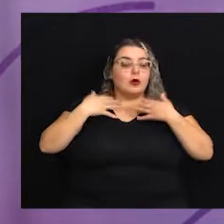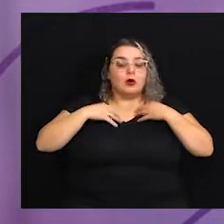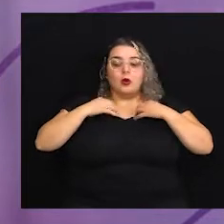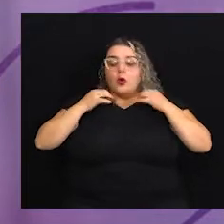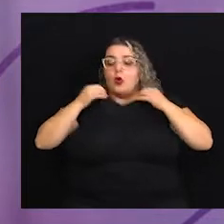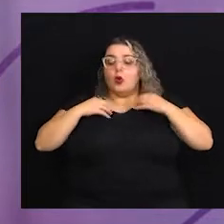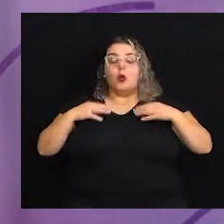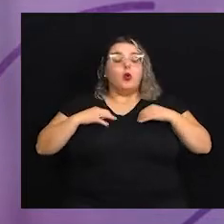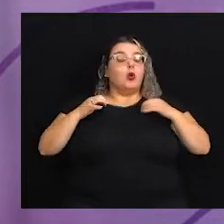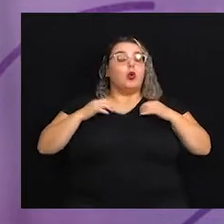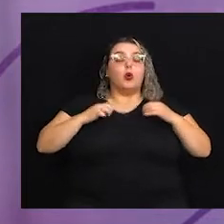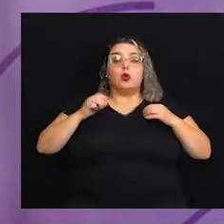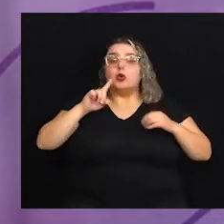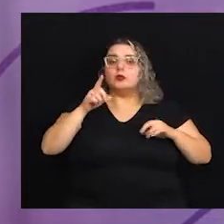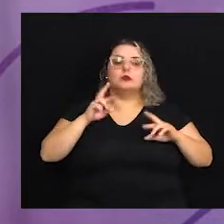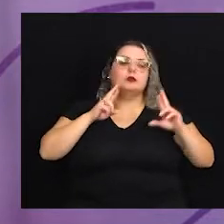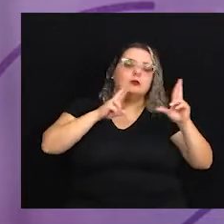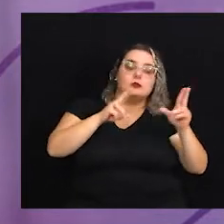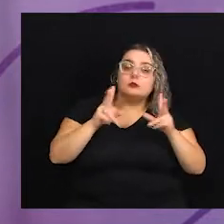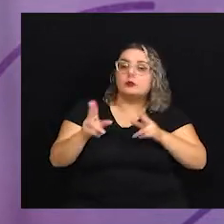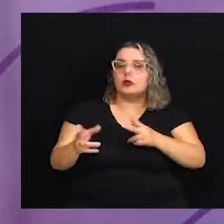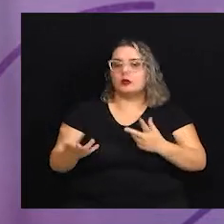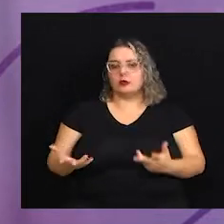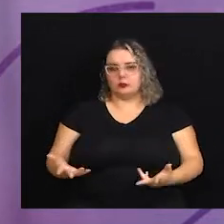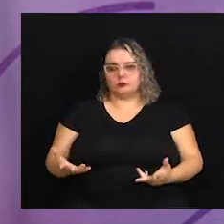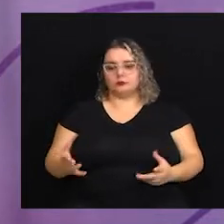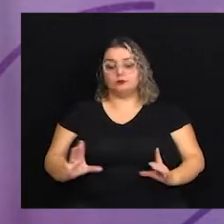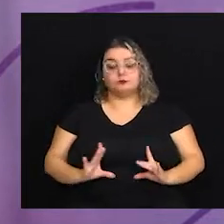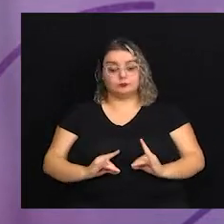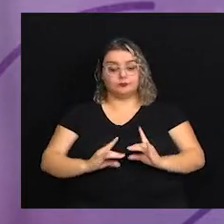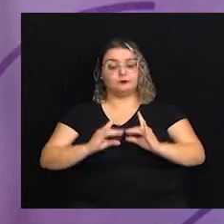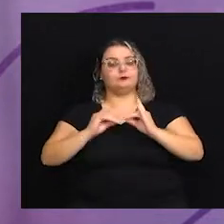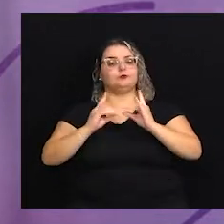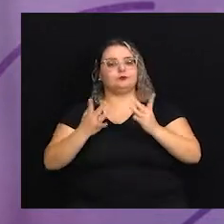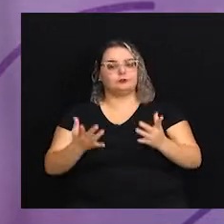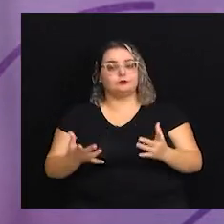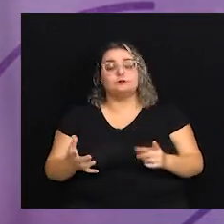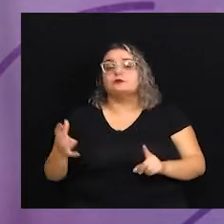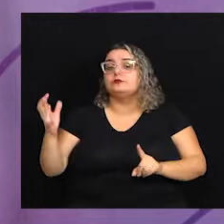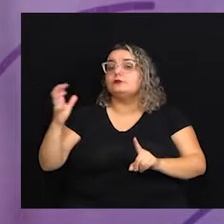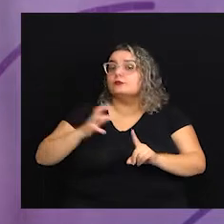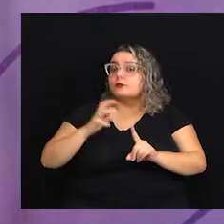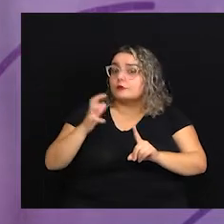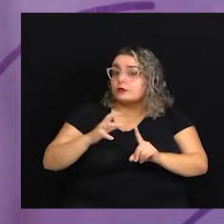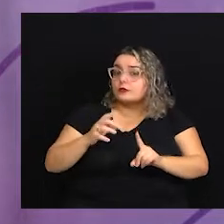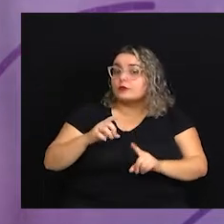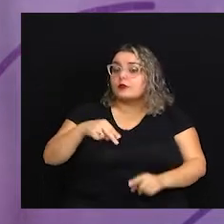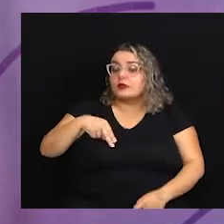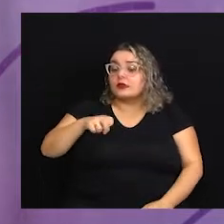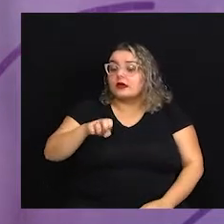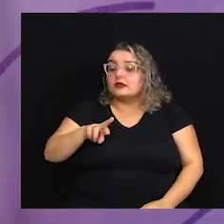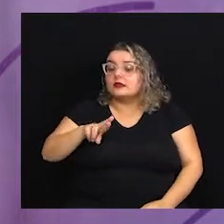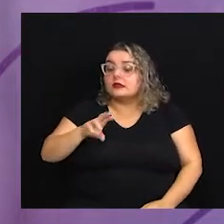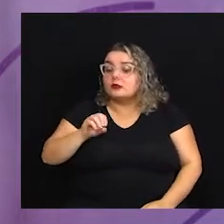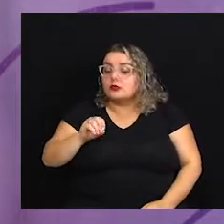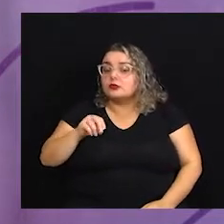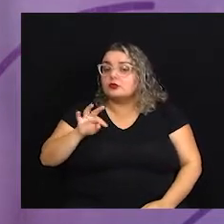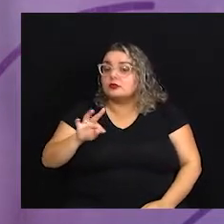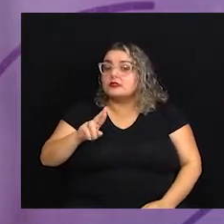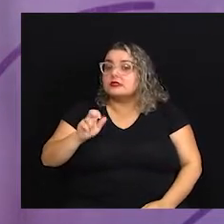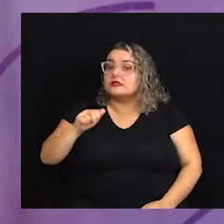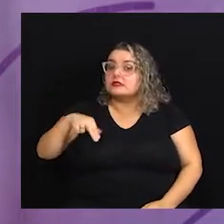não durma mais da mesma maneira. E hormônio também, ele interfere em neurotransmissor. E